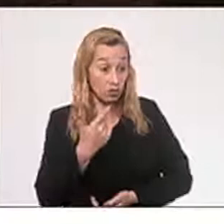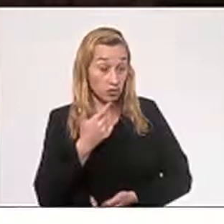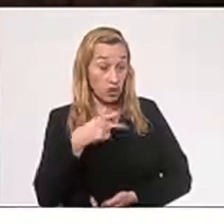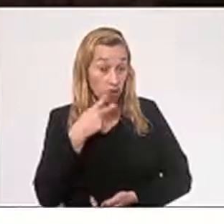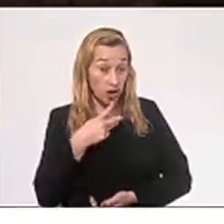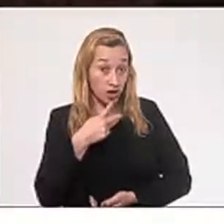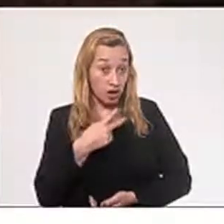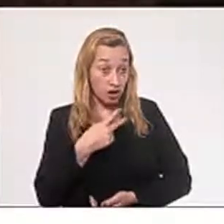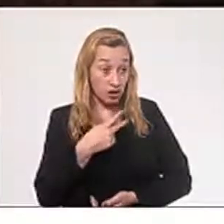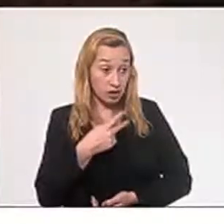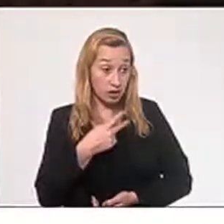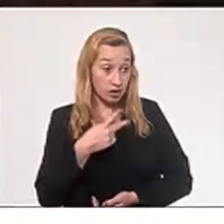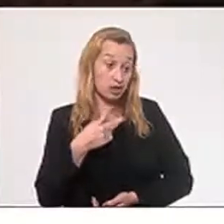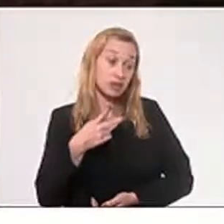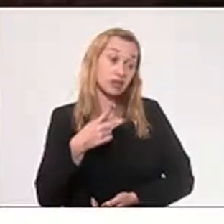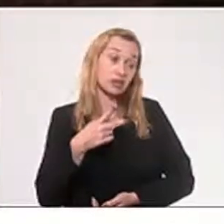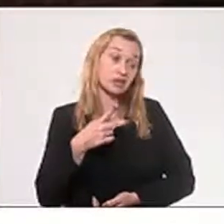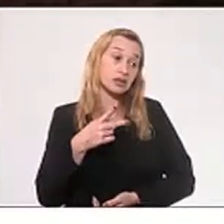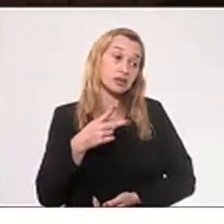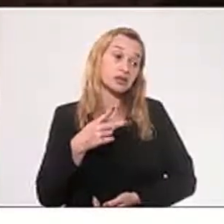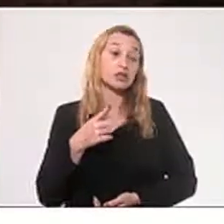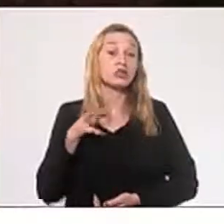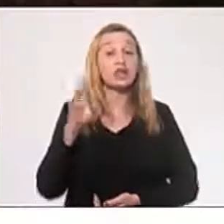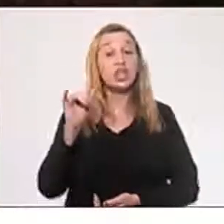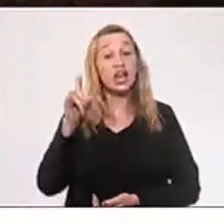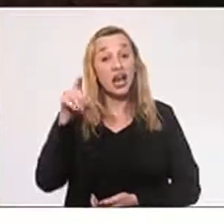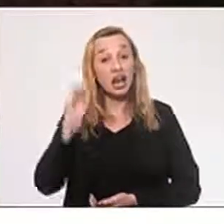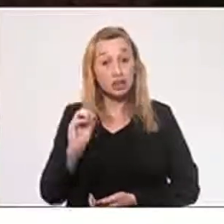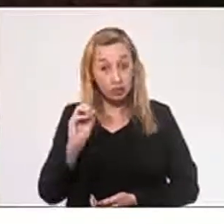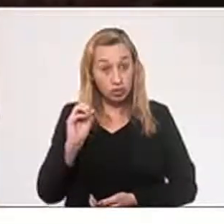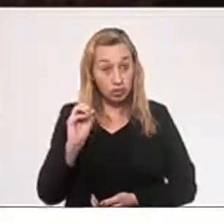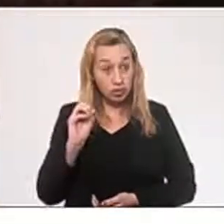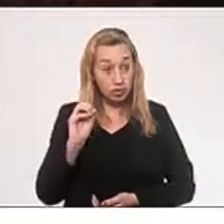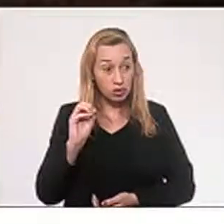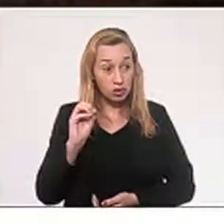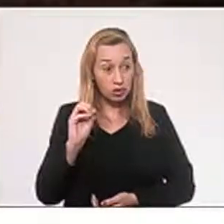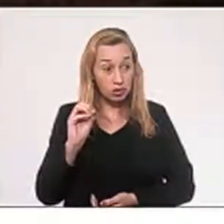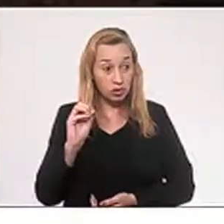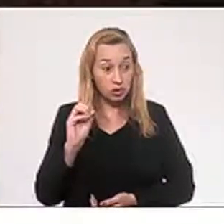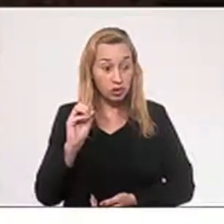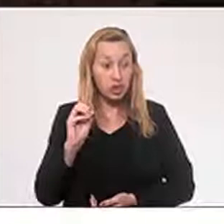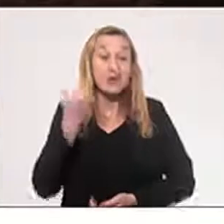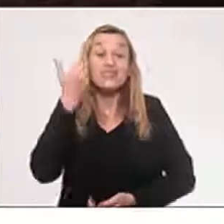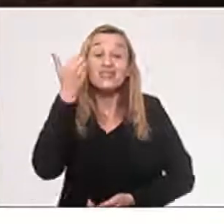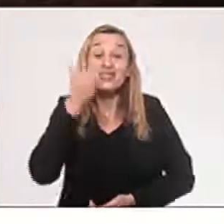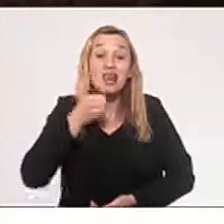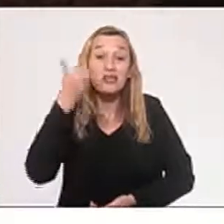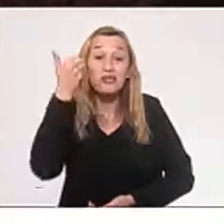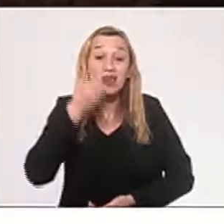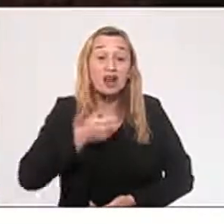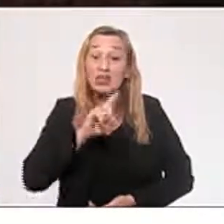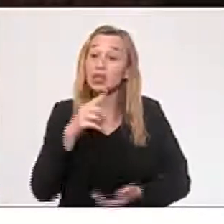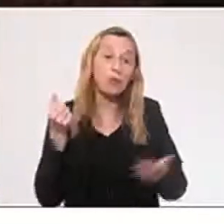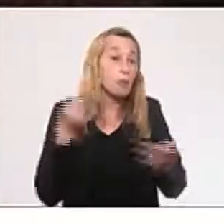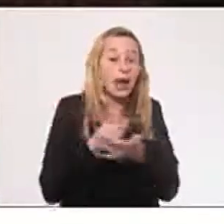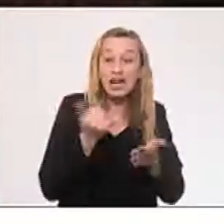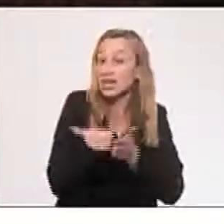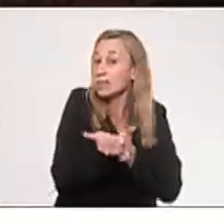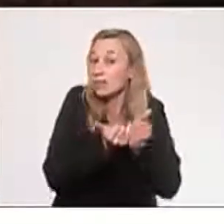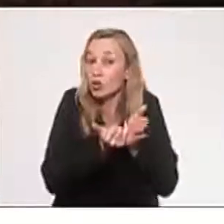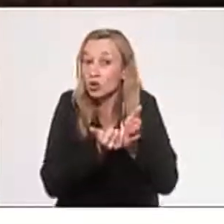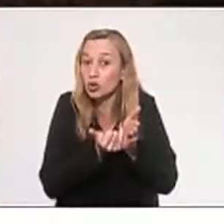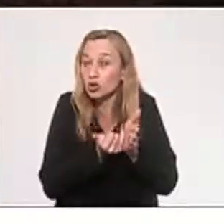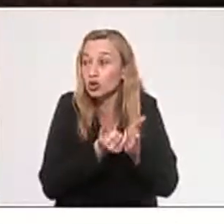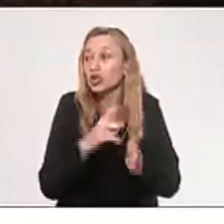falar do senhor Ricardo Magro, um dos maiores picaretas sonegadores que existe